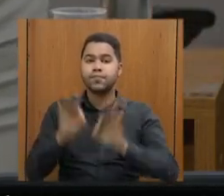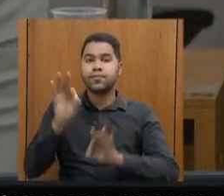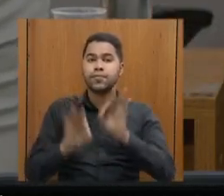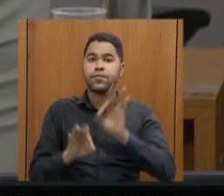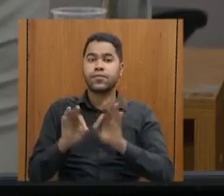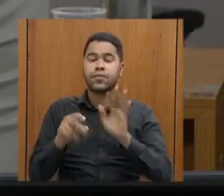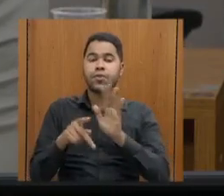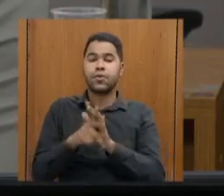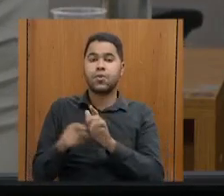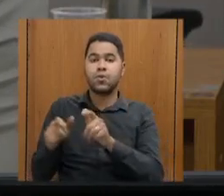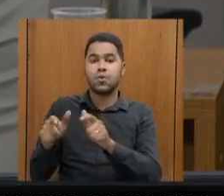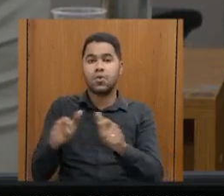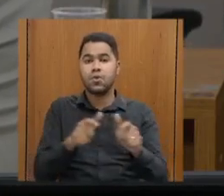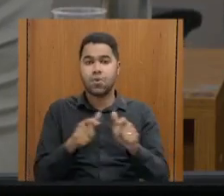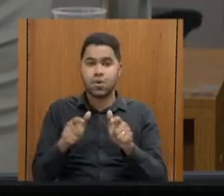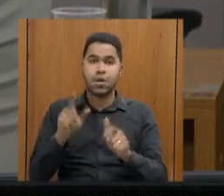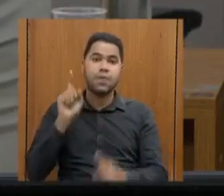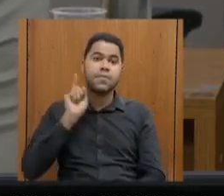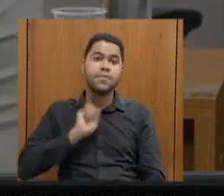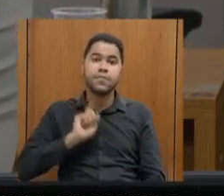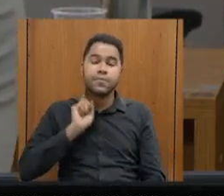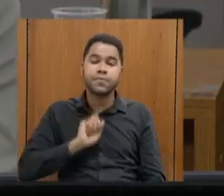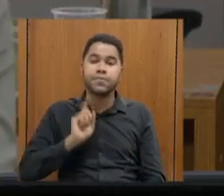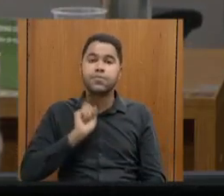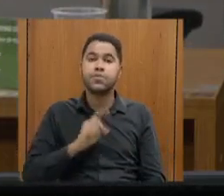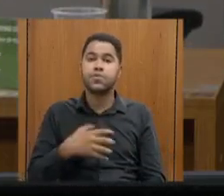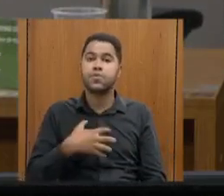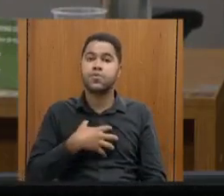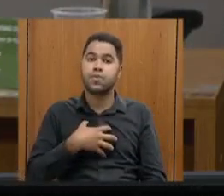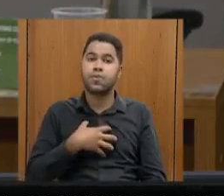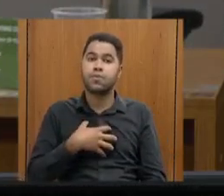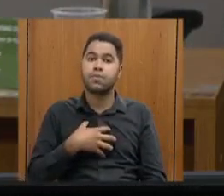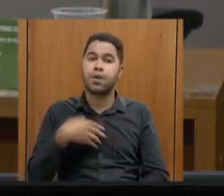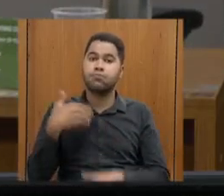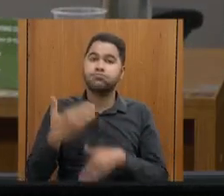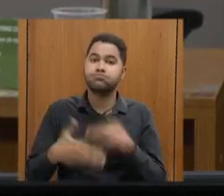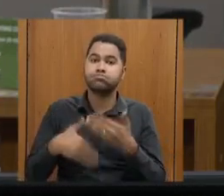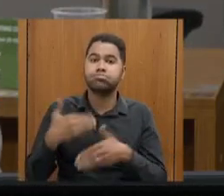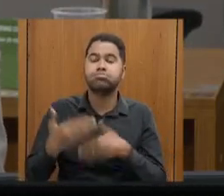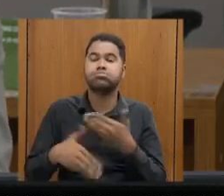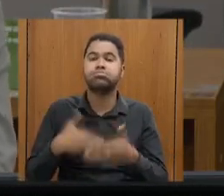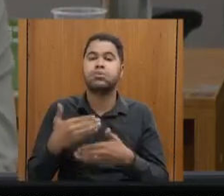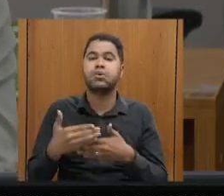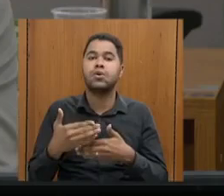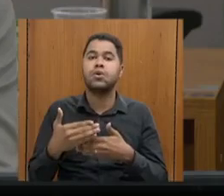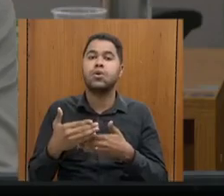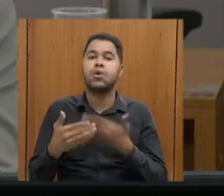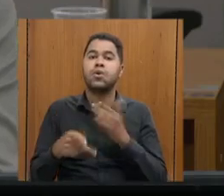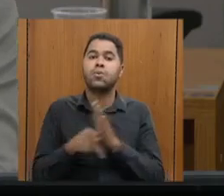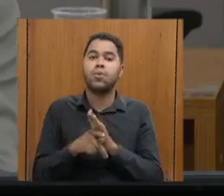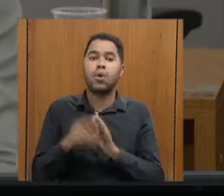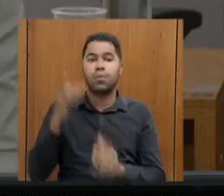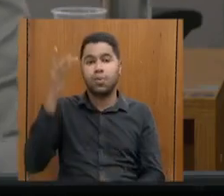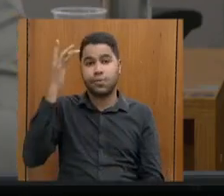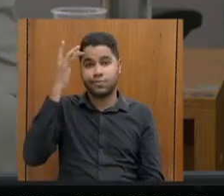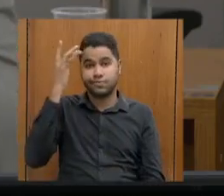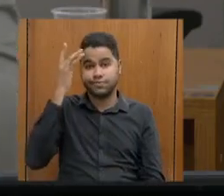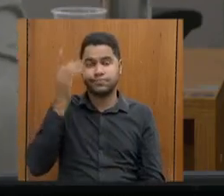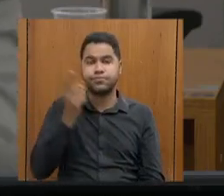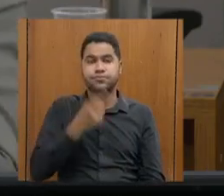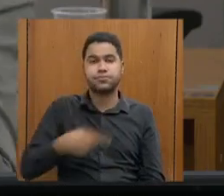locais Mineiro primeiros de forma a trabalhar o seu grau de maturidade